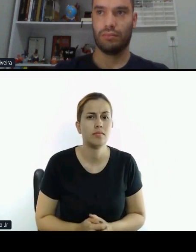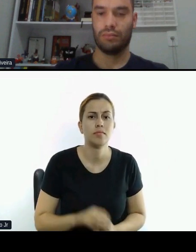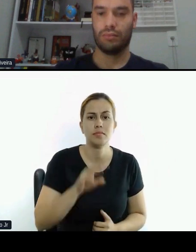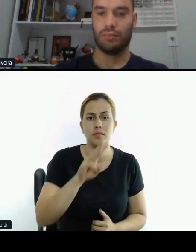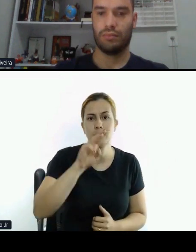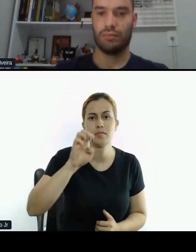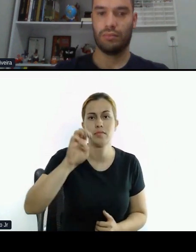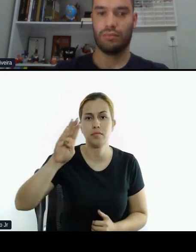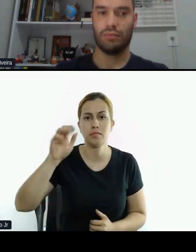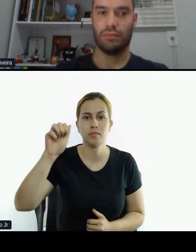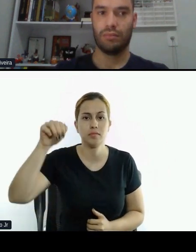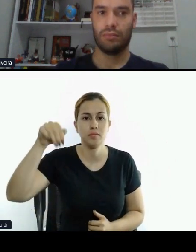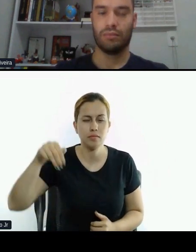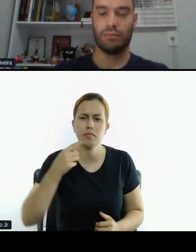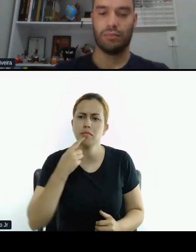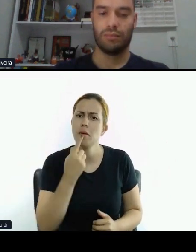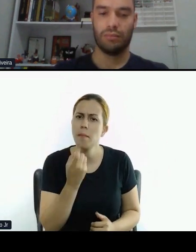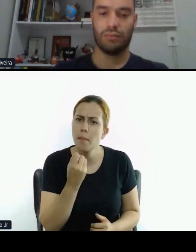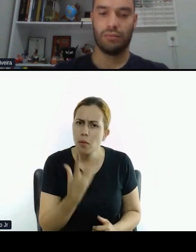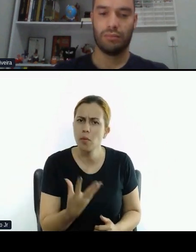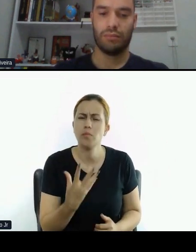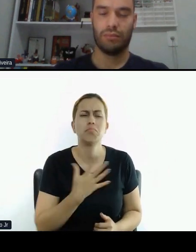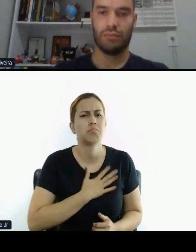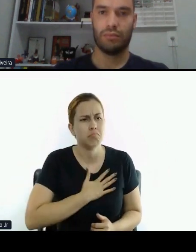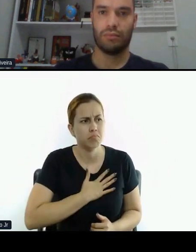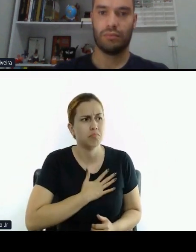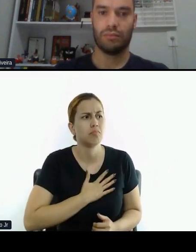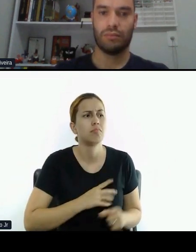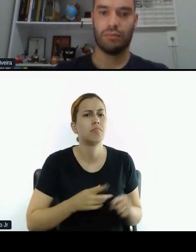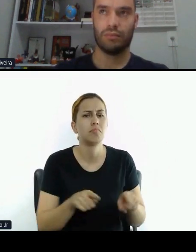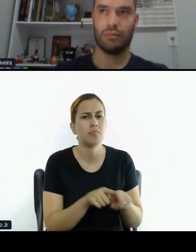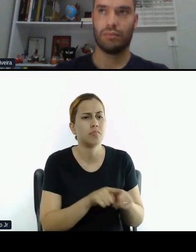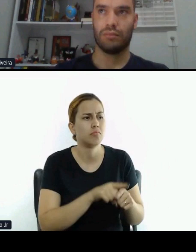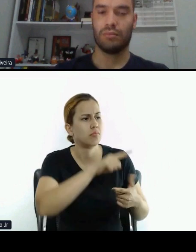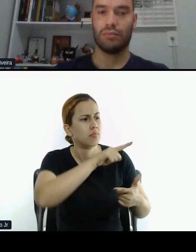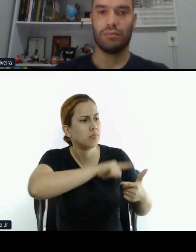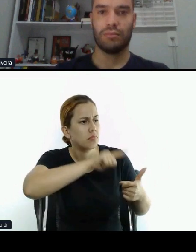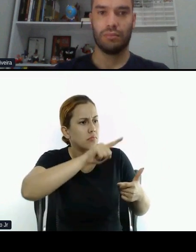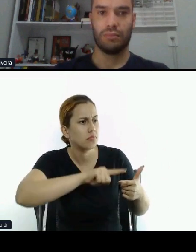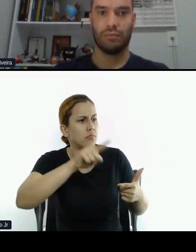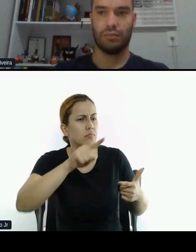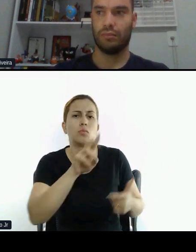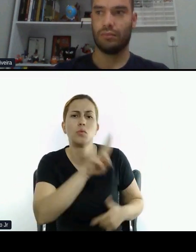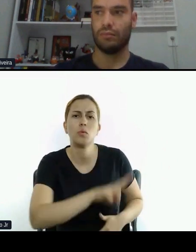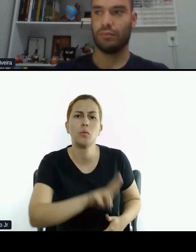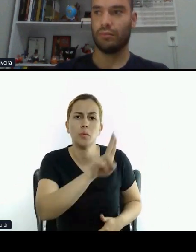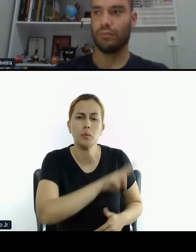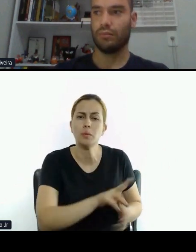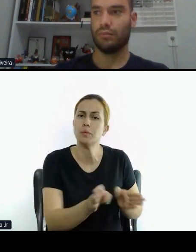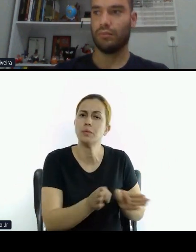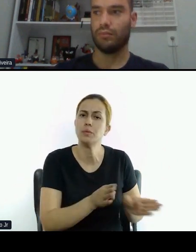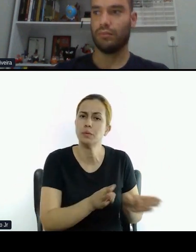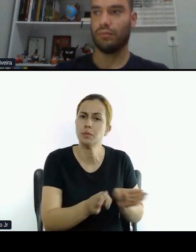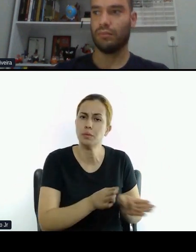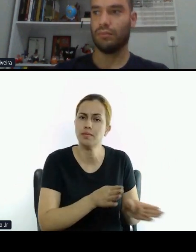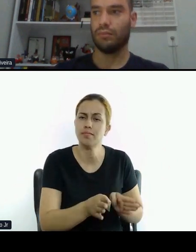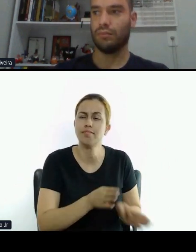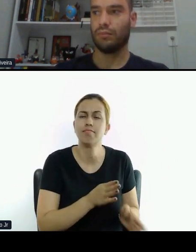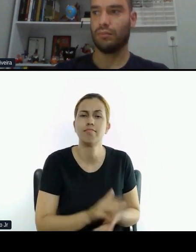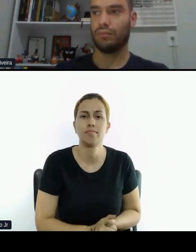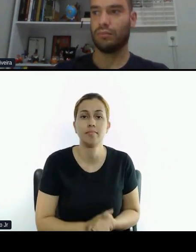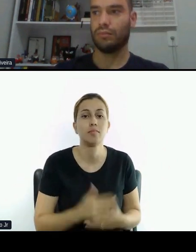material muito bom, interessante, inclusive estatísticas sobre o uso de acessibilidade. Então, eu